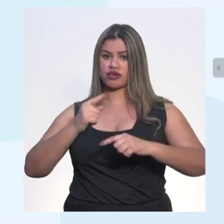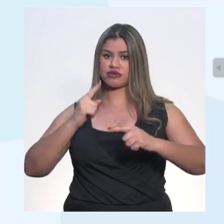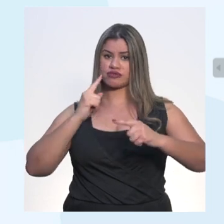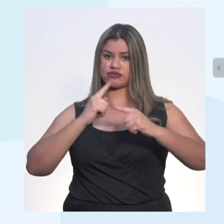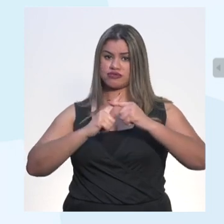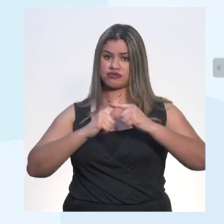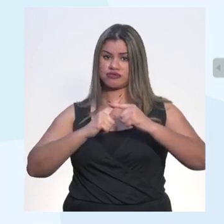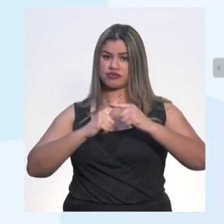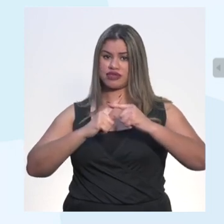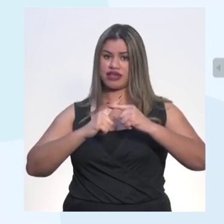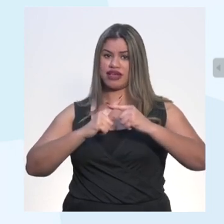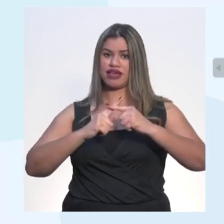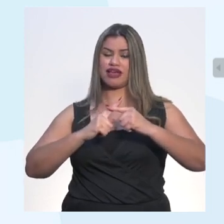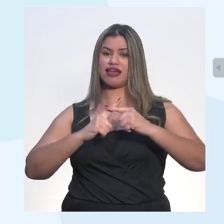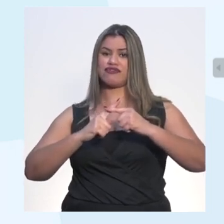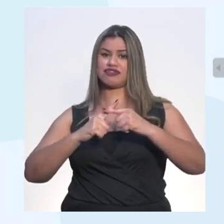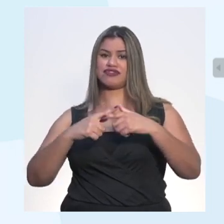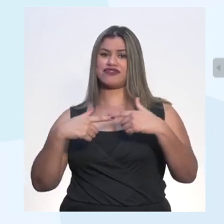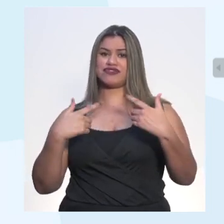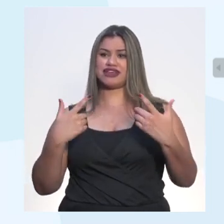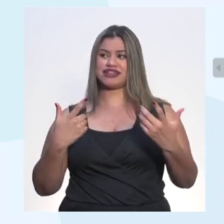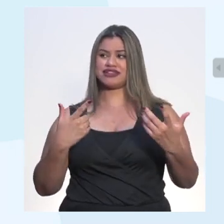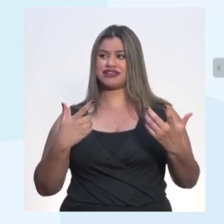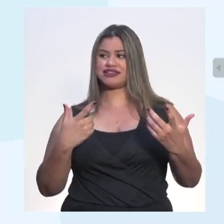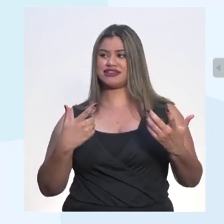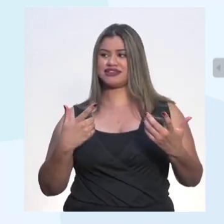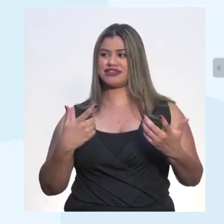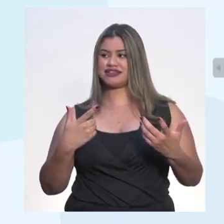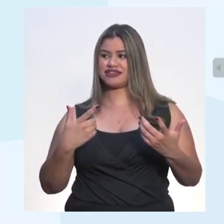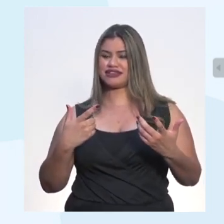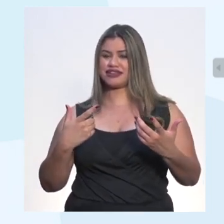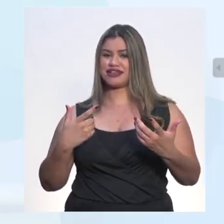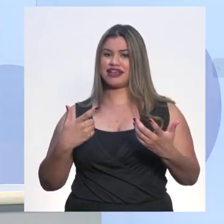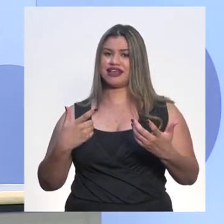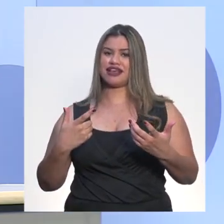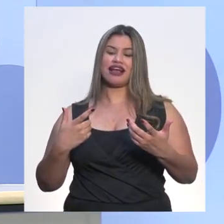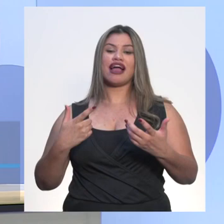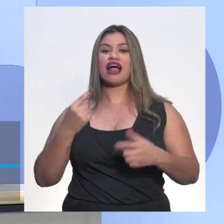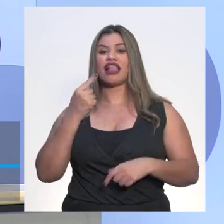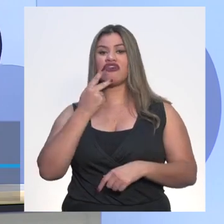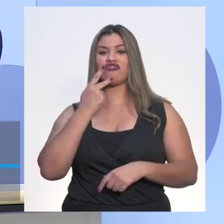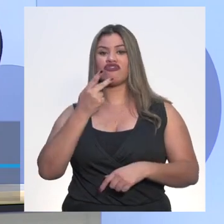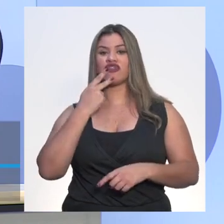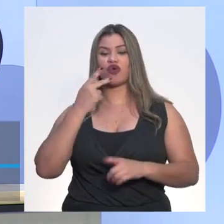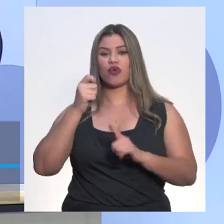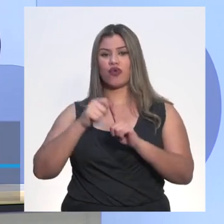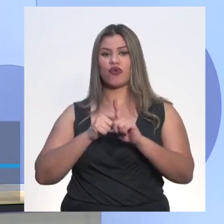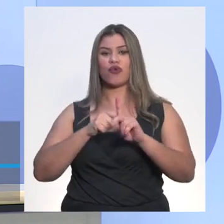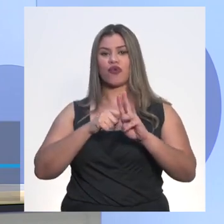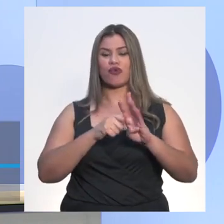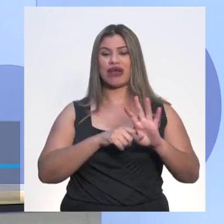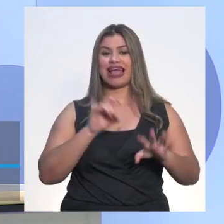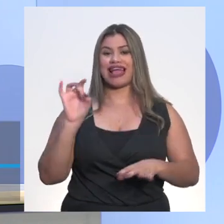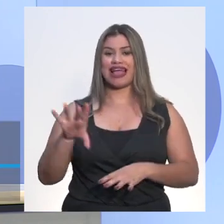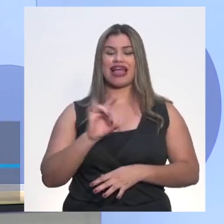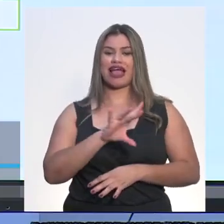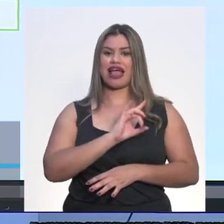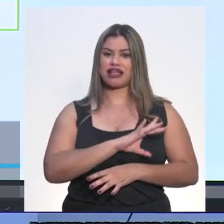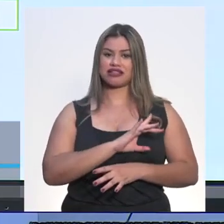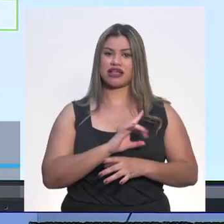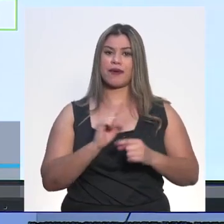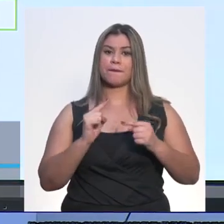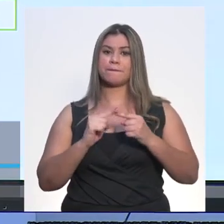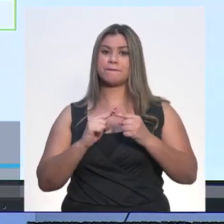pelo 6, que é o tempo. Porque ela achou por mês, né? Ela achou de cada mês. De cada mês, e não